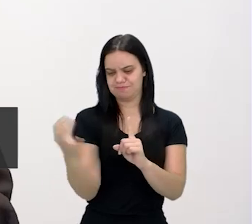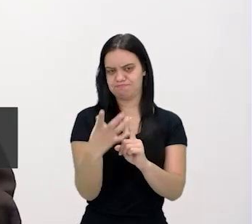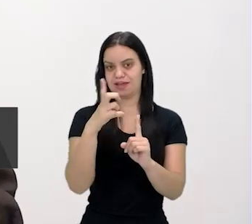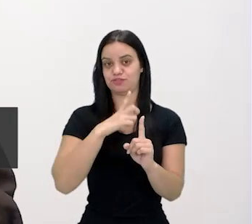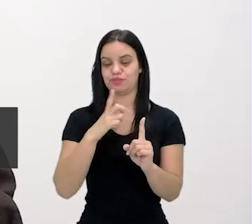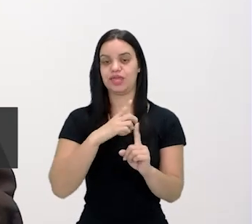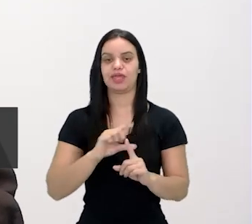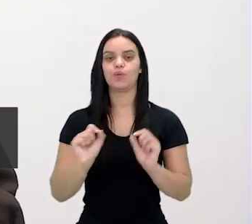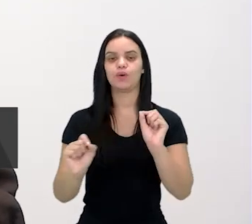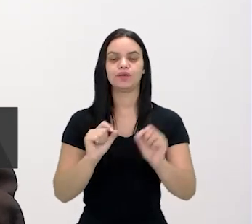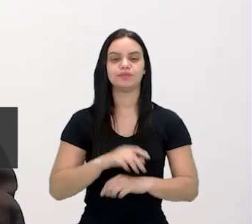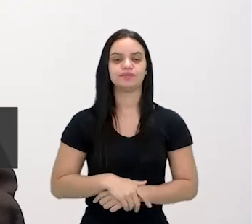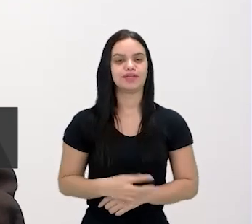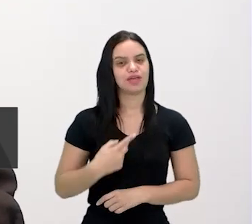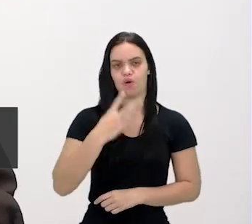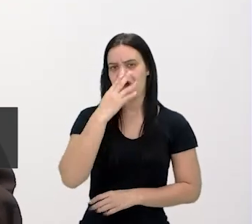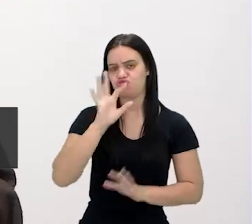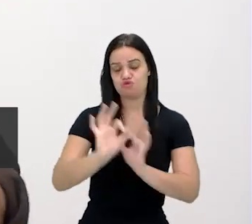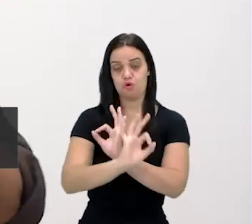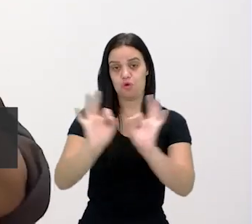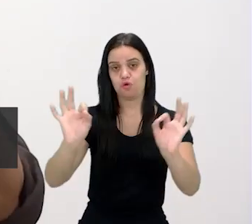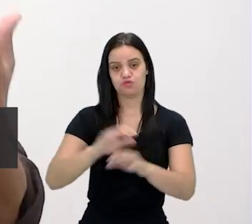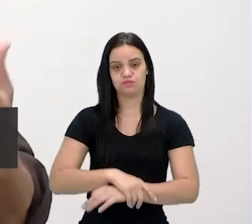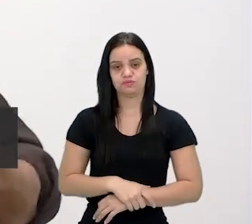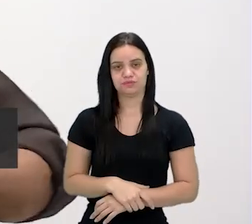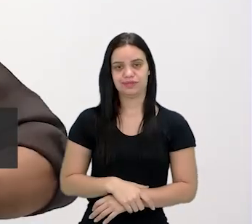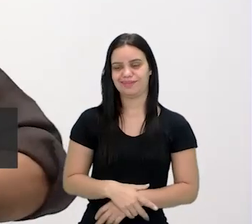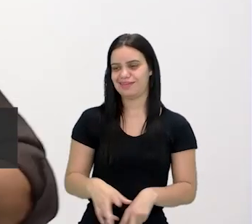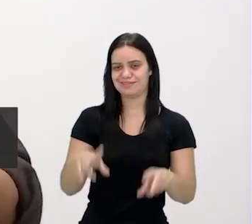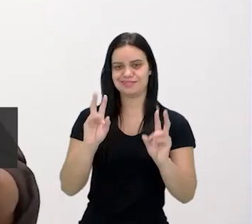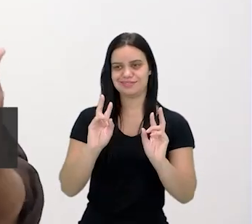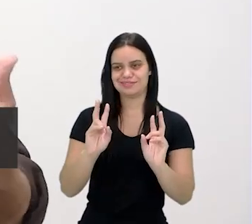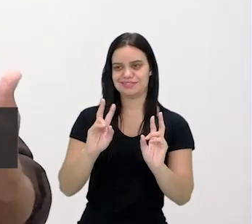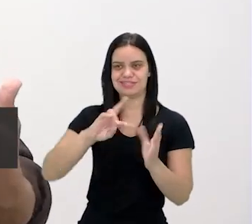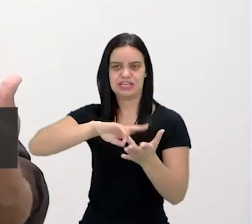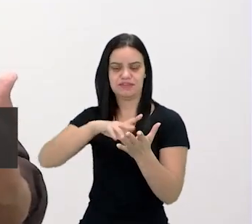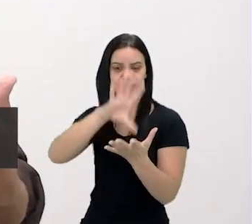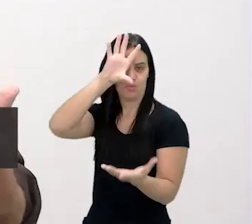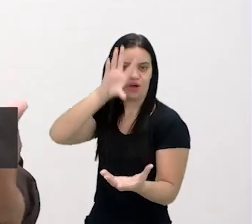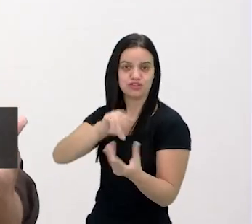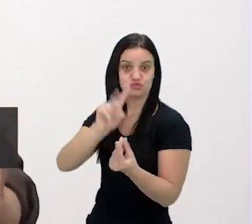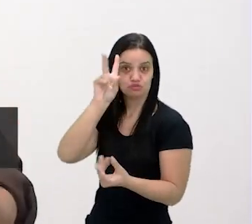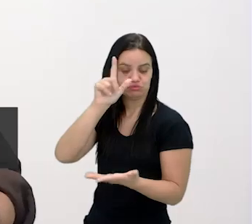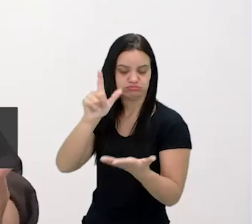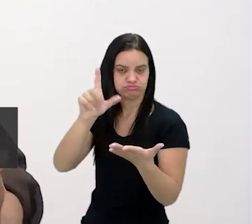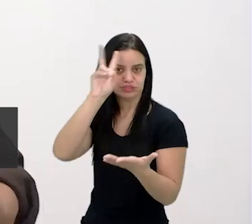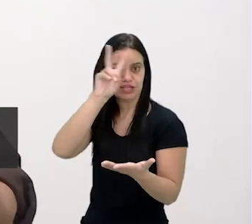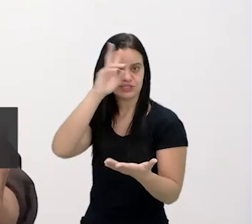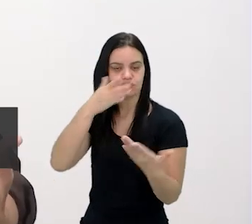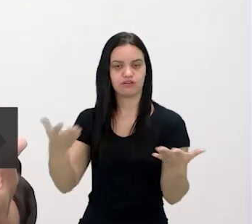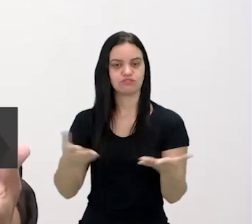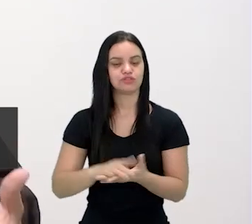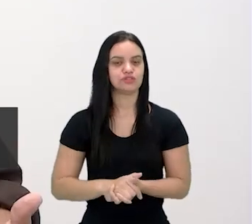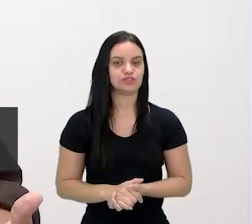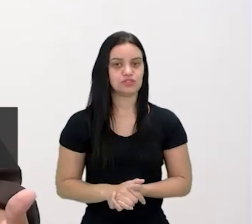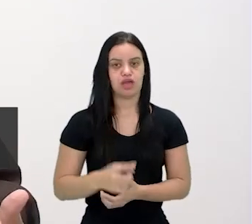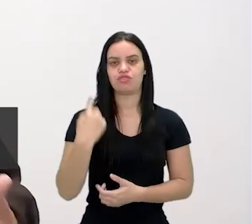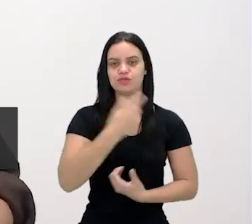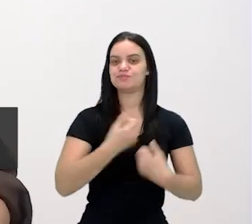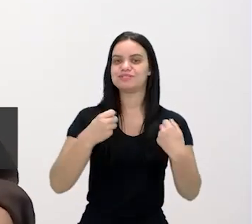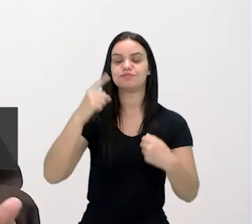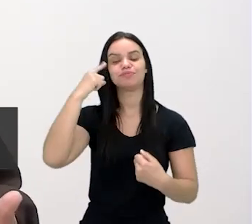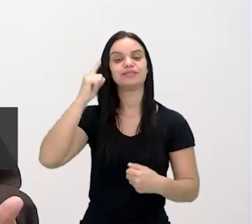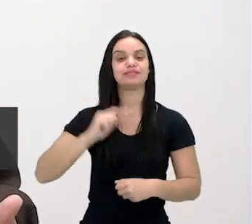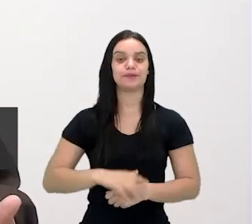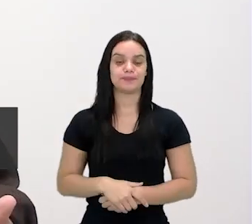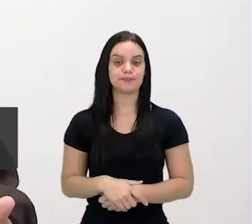Simone, que eu achei muito interessante, que acompanha até o resumo da obra, né, que vale a pena a gente pensar.